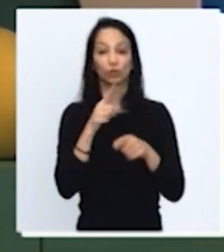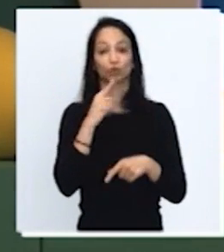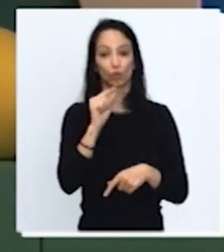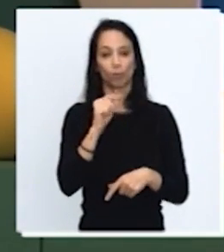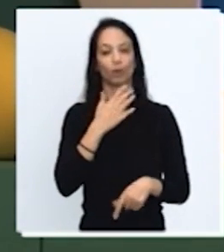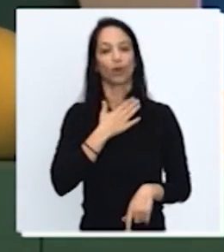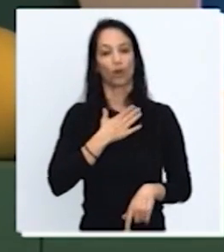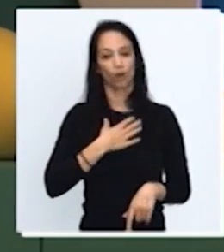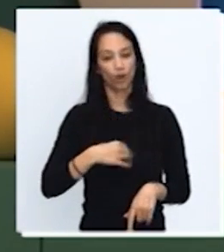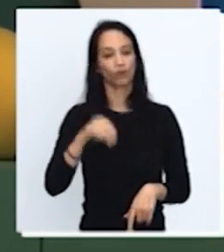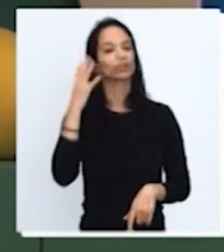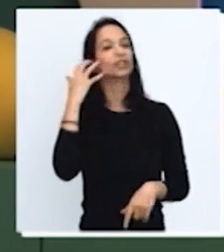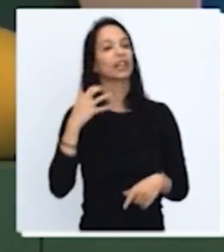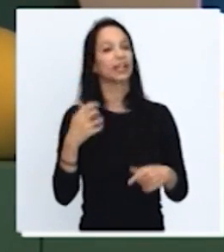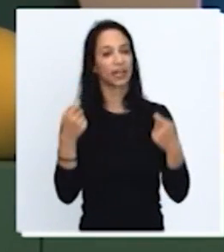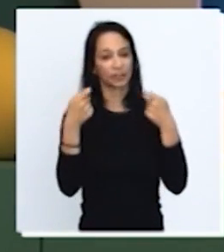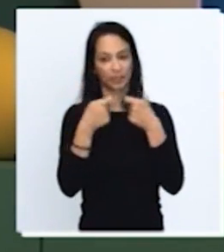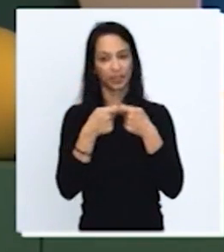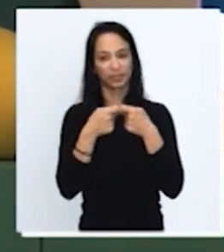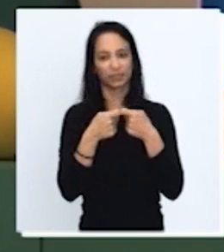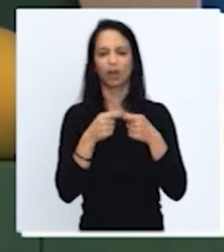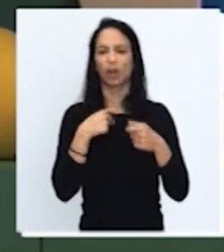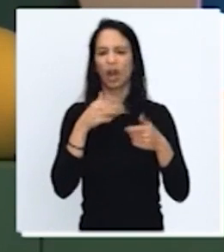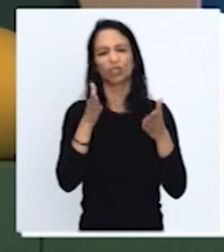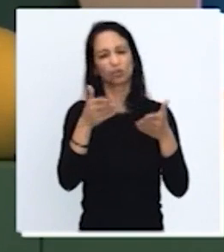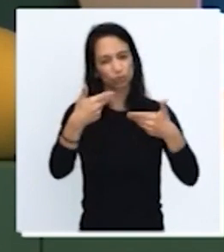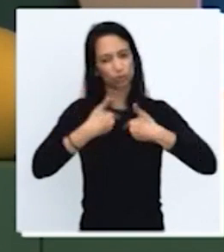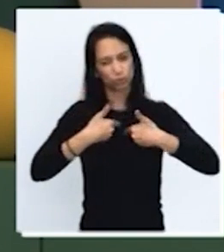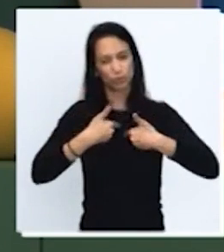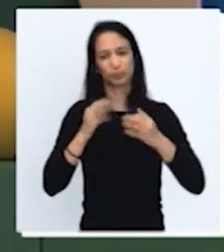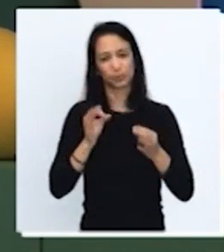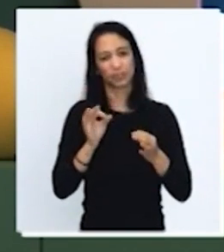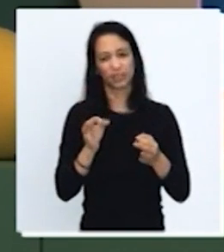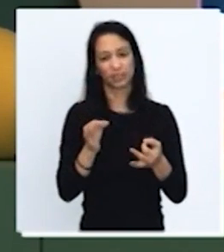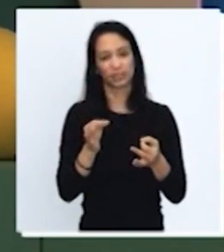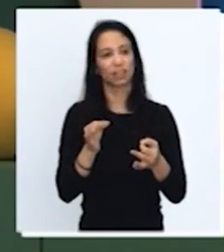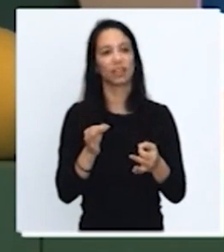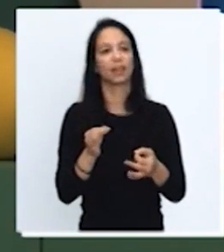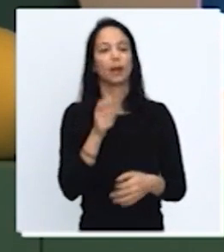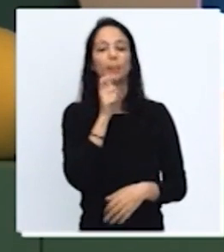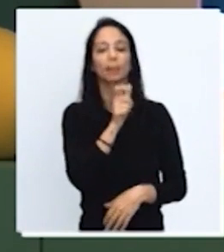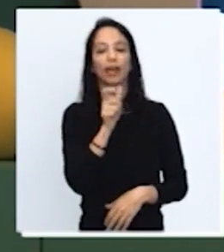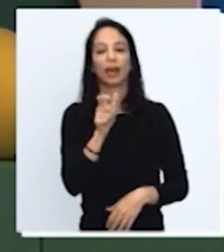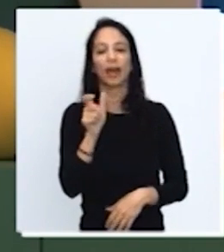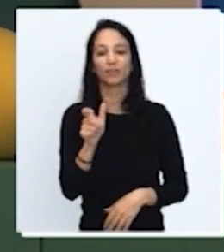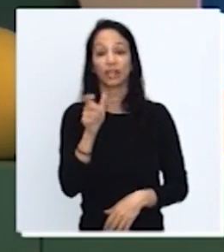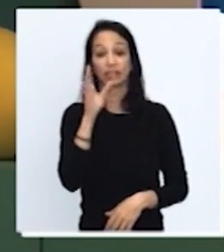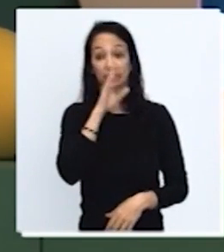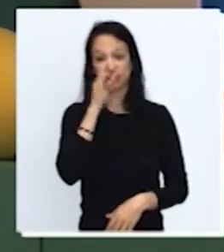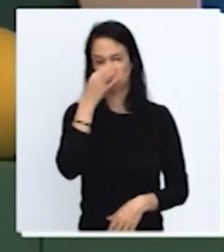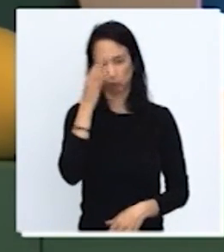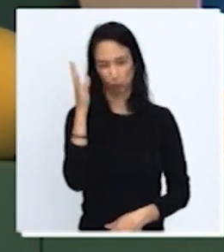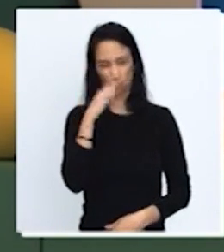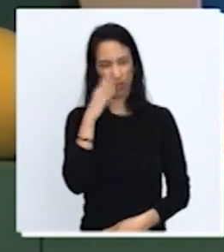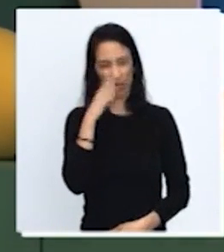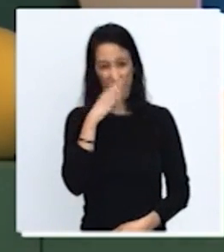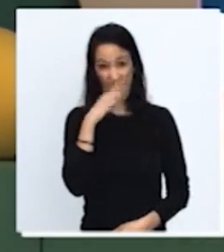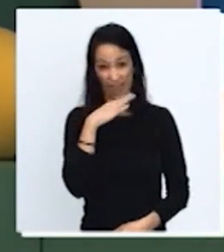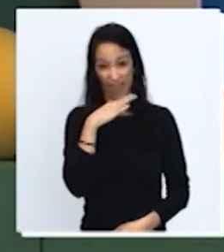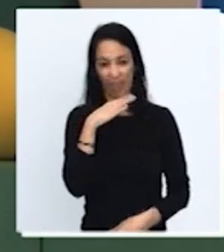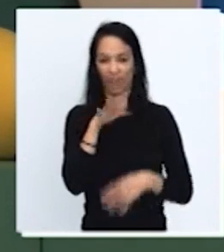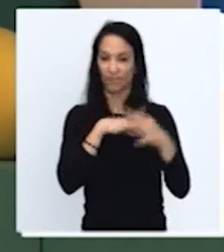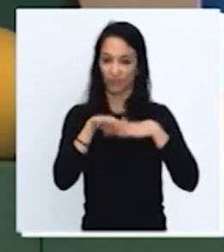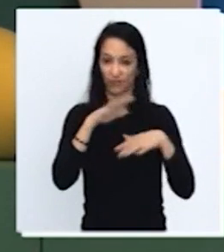e eu vou precisar da vossa ajuda. Quando vocês ouvirem a palavra chulé, vocês vão ter que fazer aí em casa este